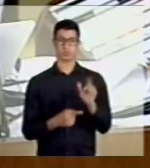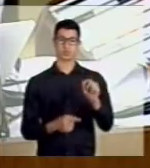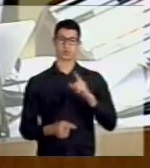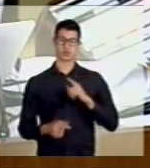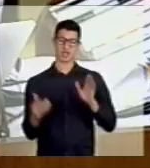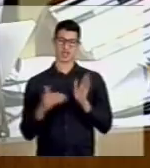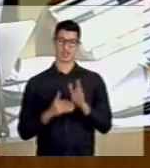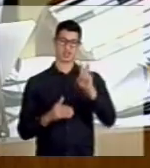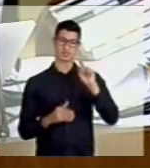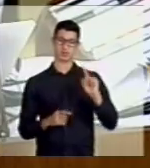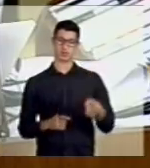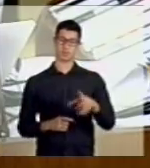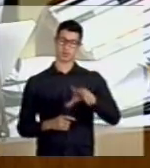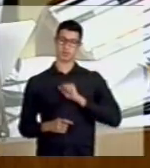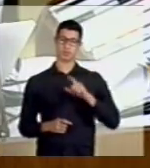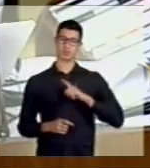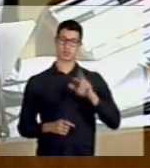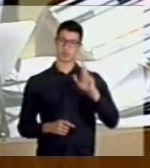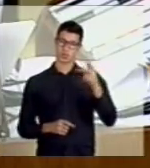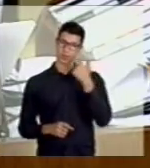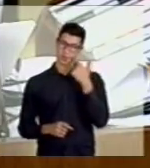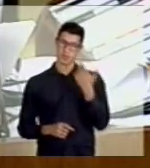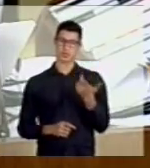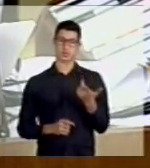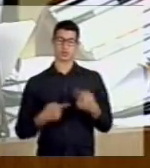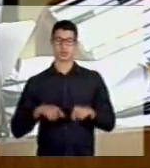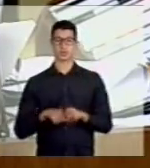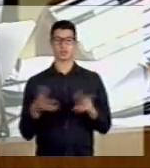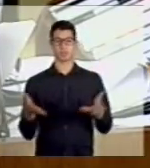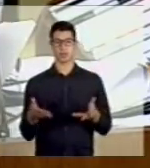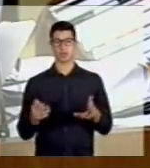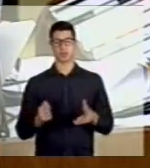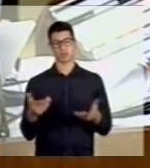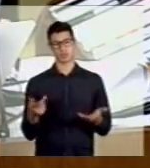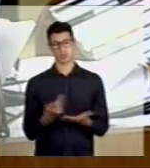tem até 5 mil a receber terá o recurso à vista. Então,